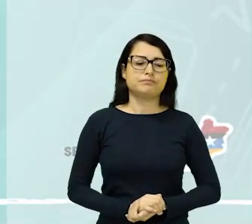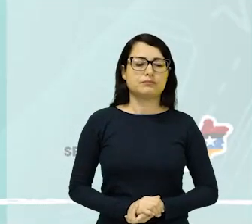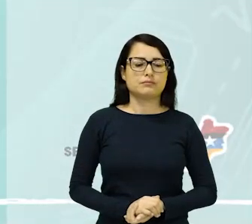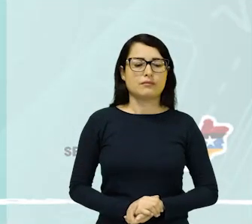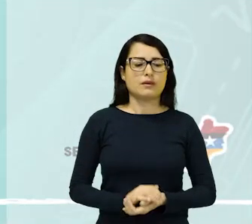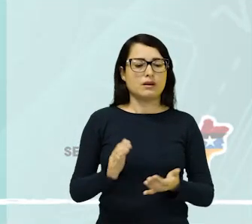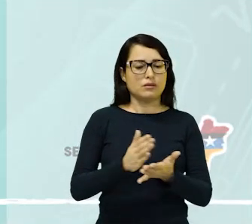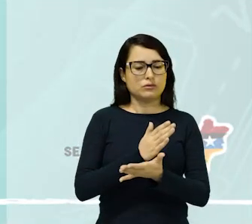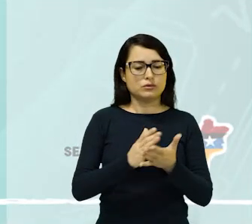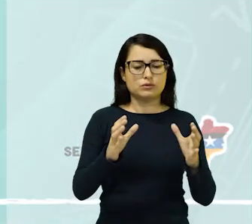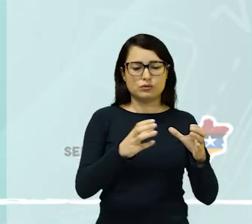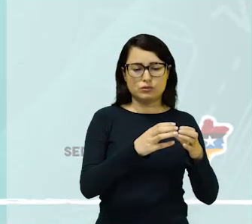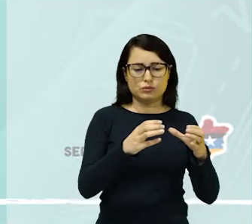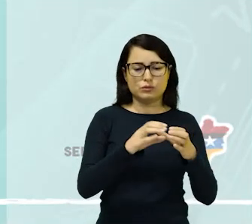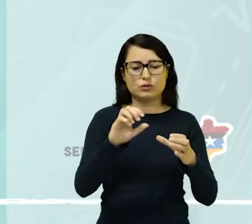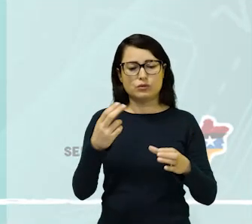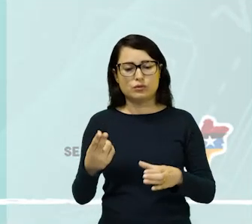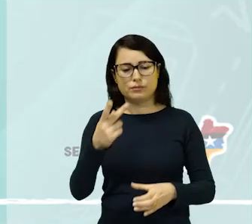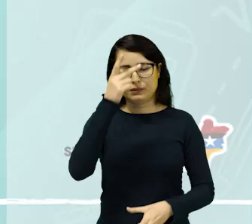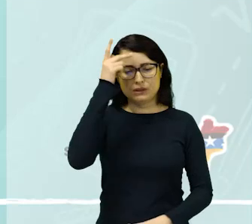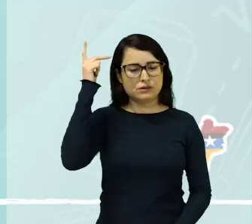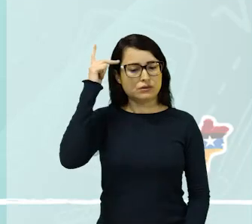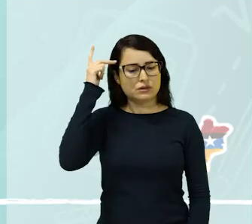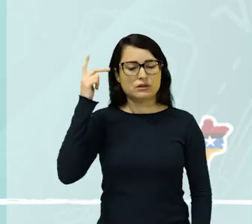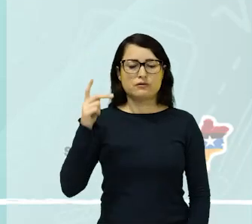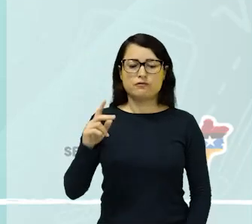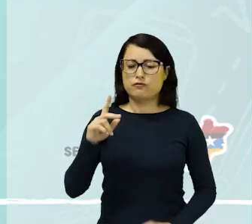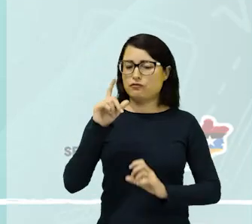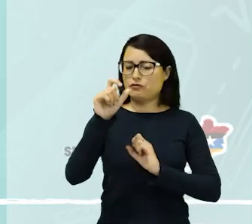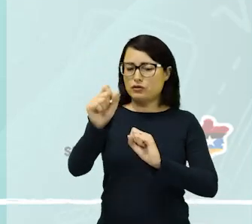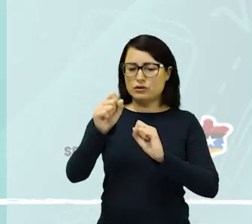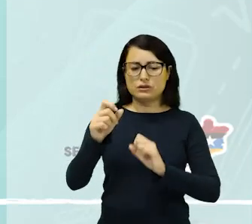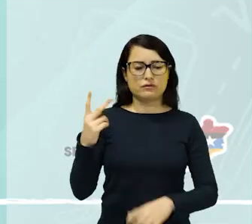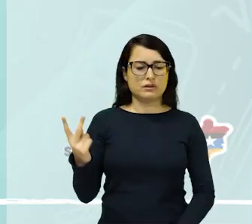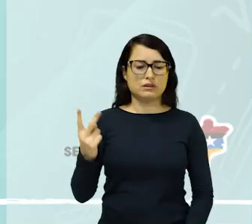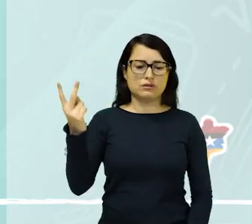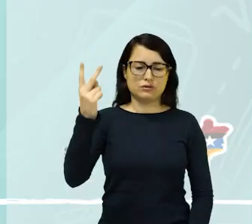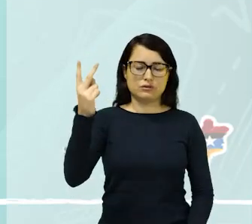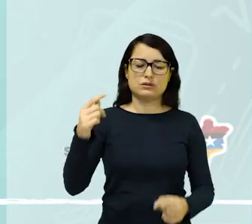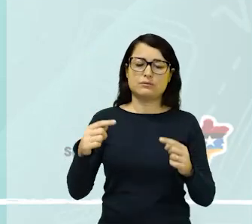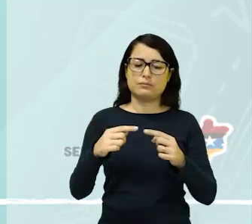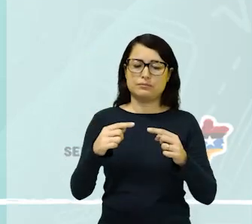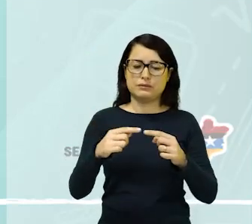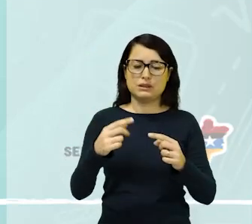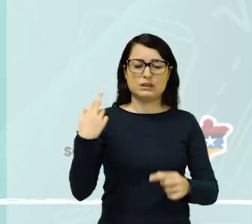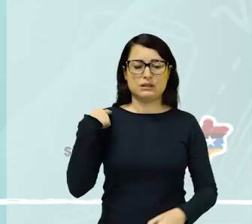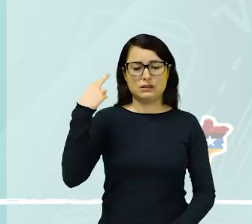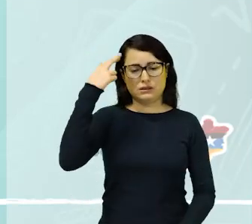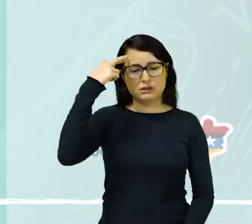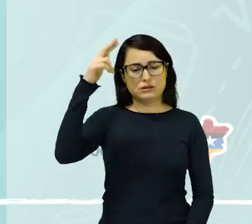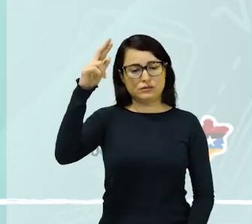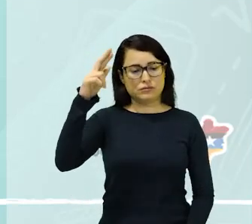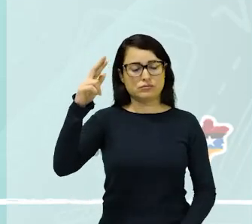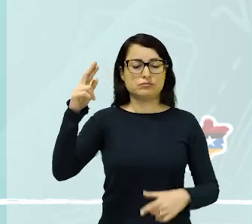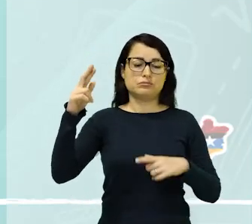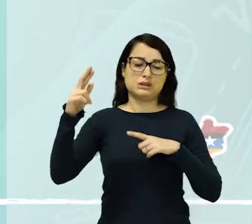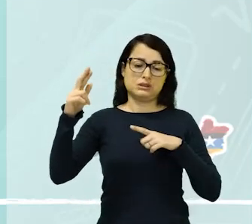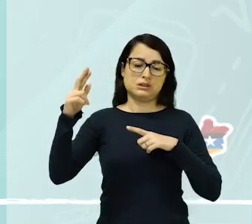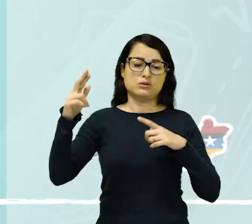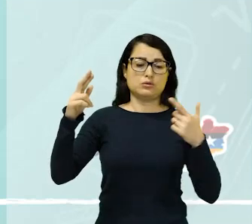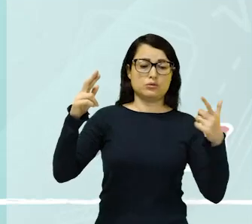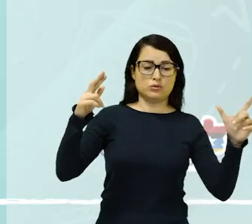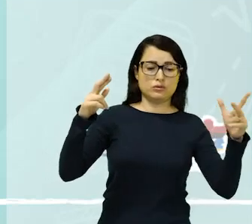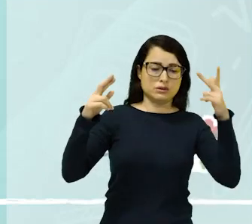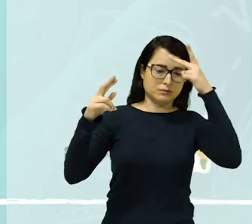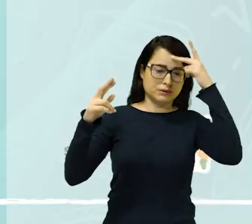Alguns grupos ou pessoas podem ter fortes valores baseados em crenças religiosas, enquanto outras prefiram a lógica do progresso